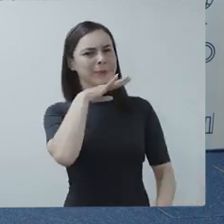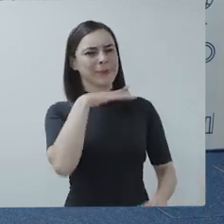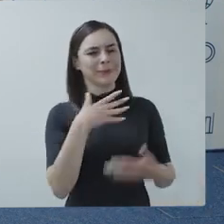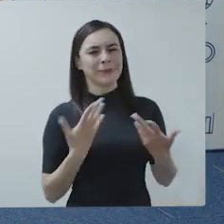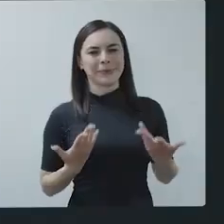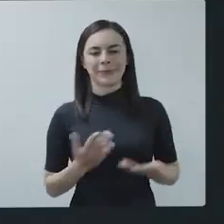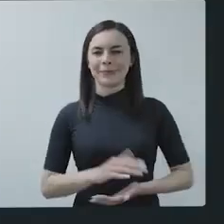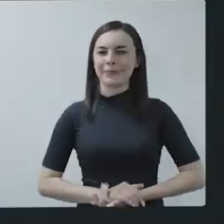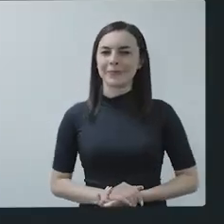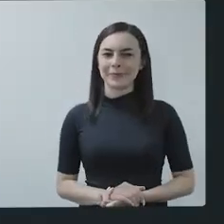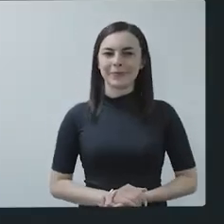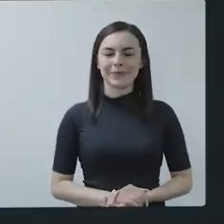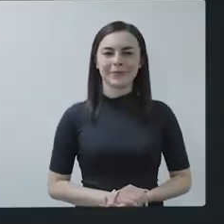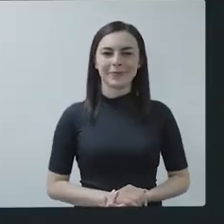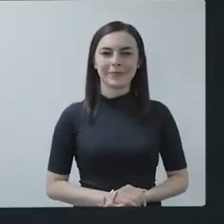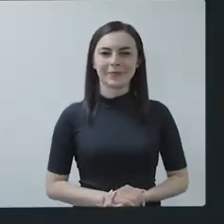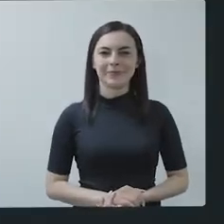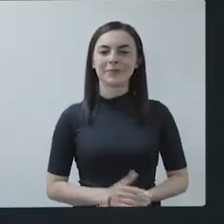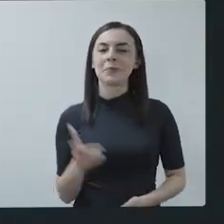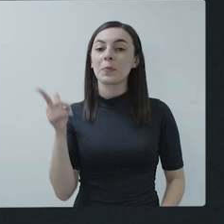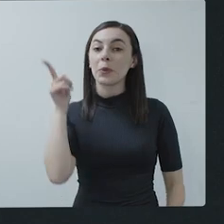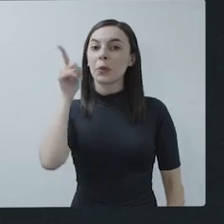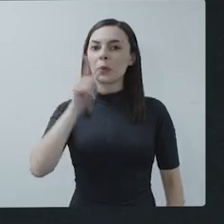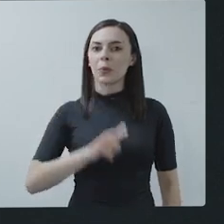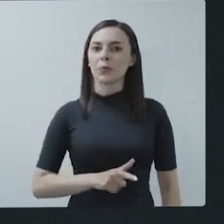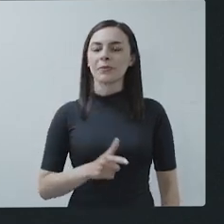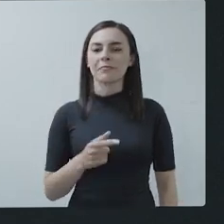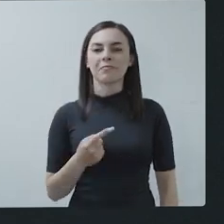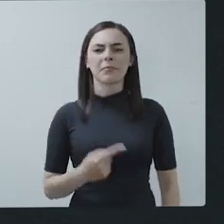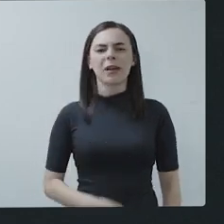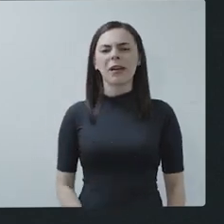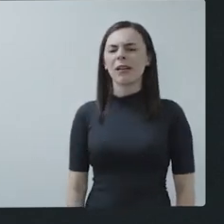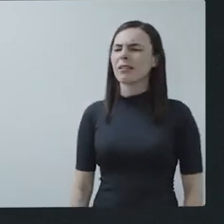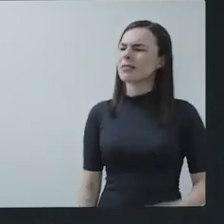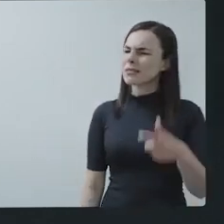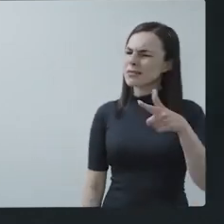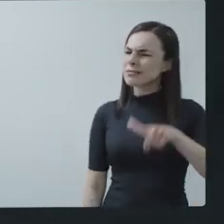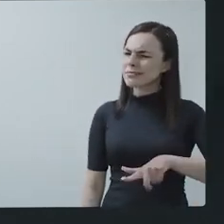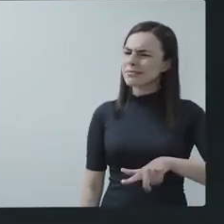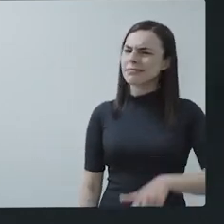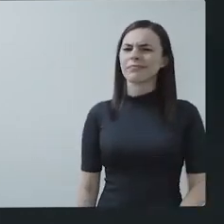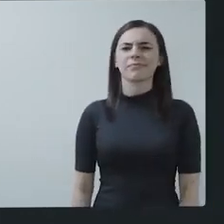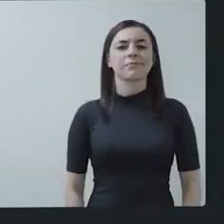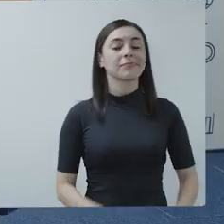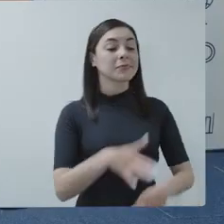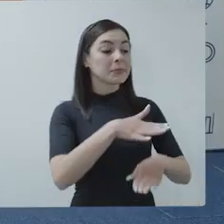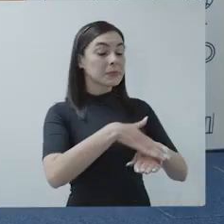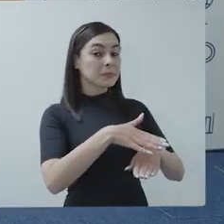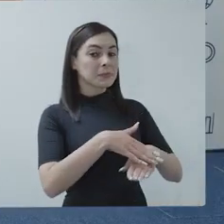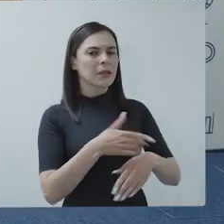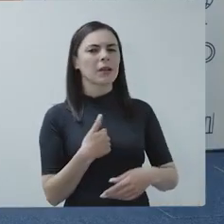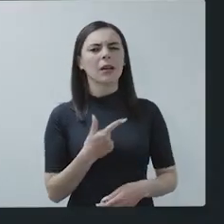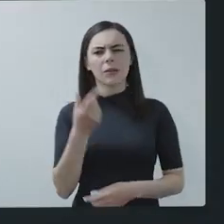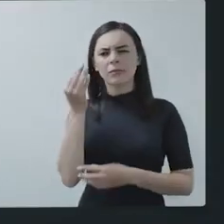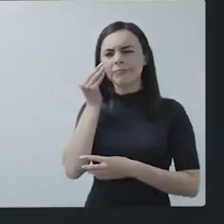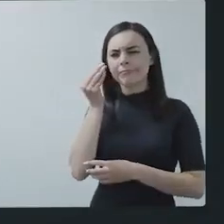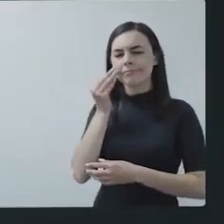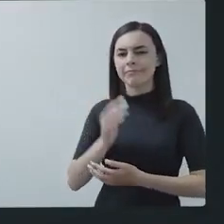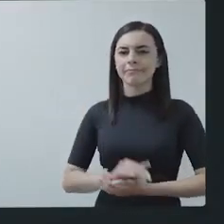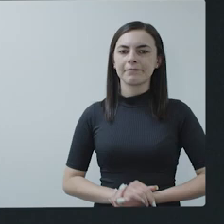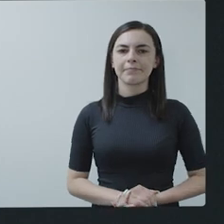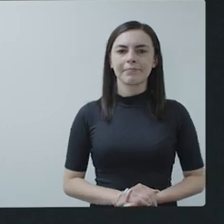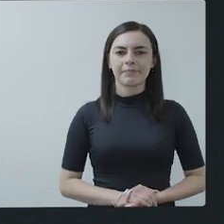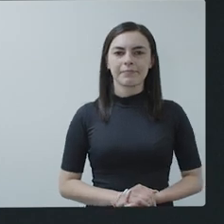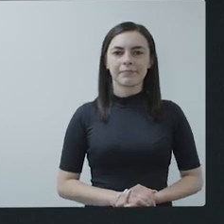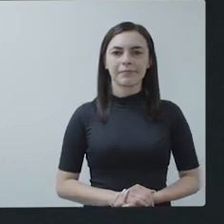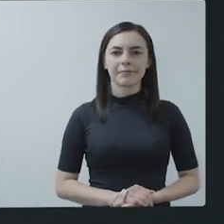aqui. Ai, Derrubei professora, mais acertou um. de novo. Vai. Agora eu vou acertar. Vamos lá.